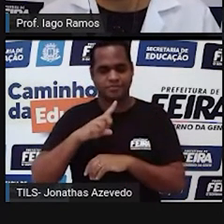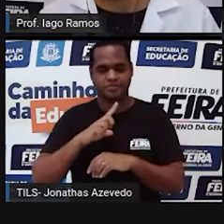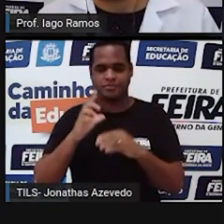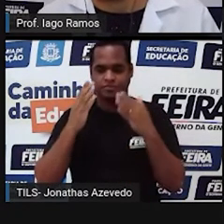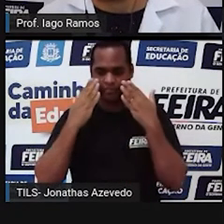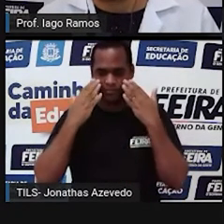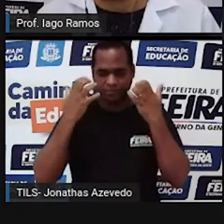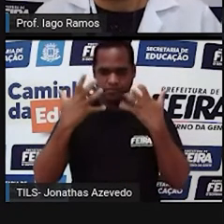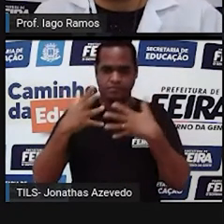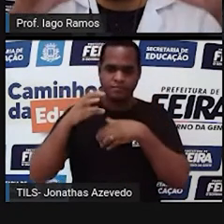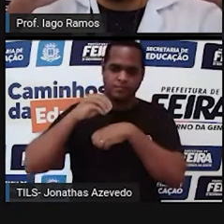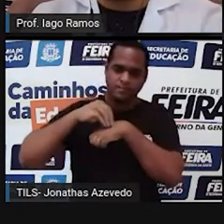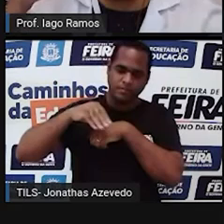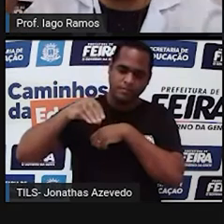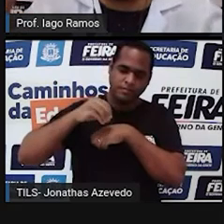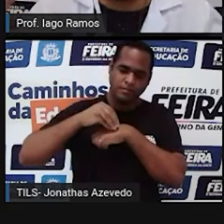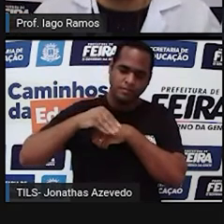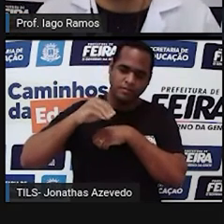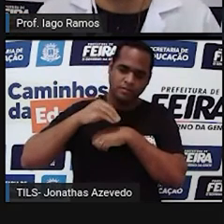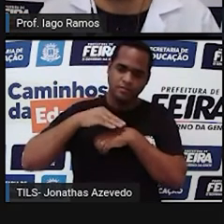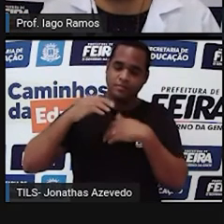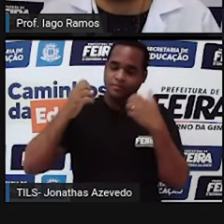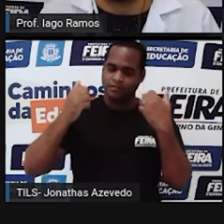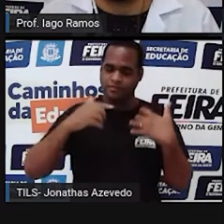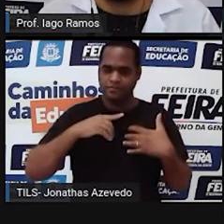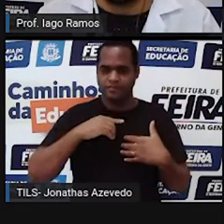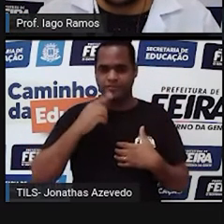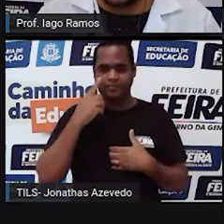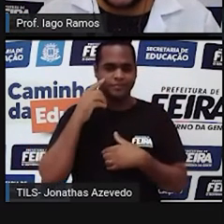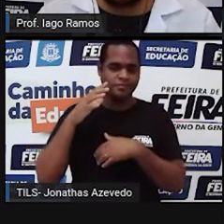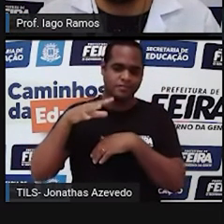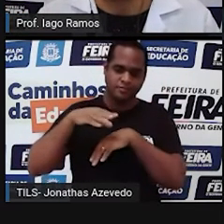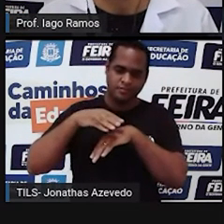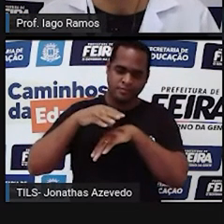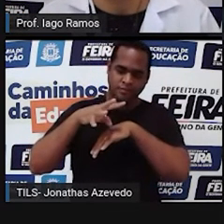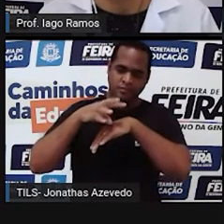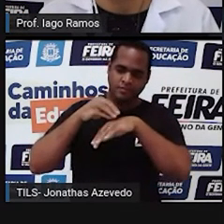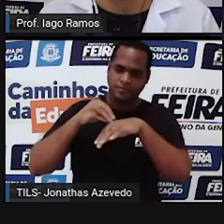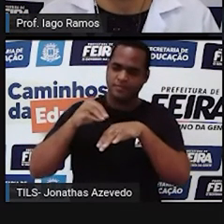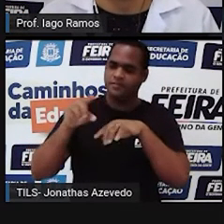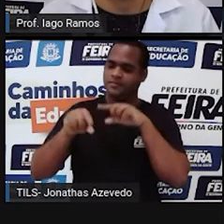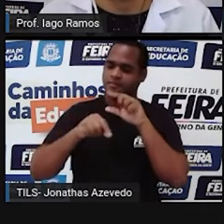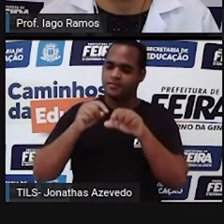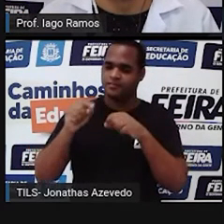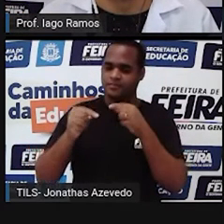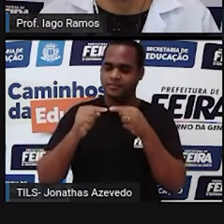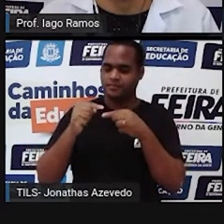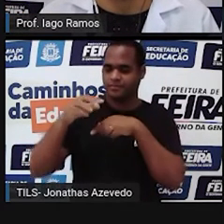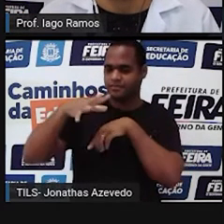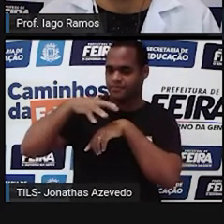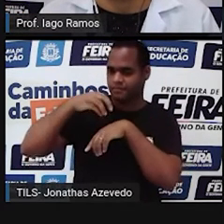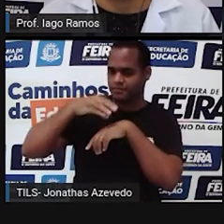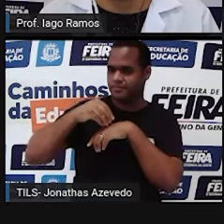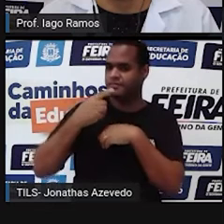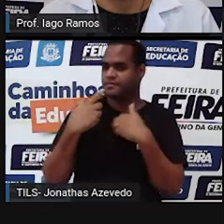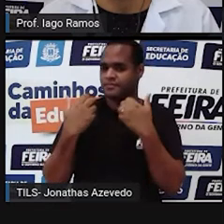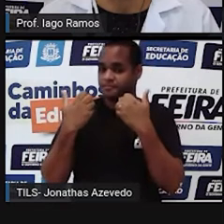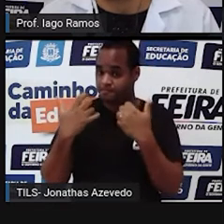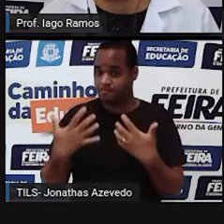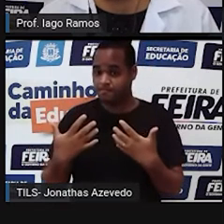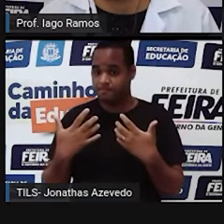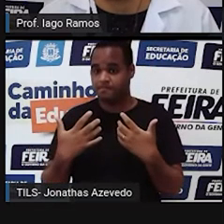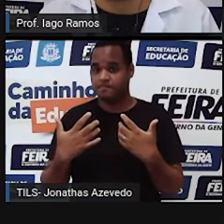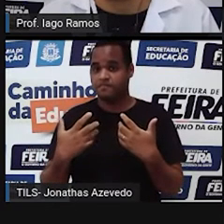representar informações. Você pega uma determinada informação. Por exemplo, se a gente falar aqui